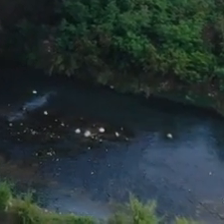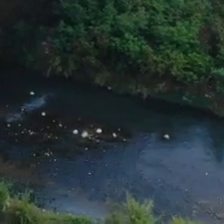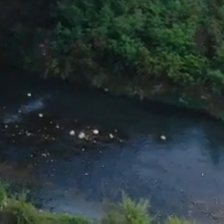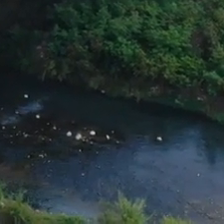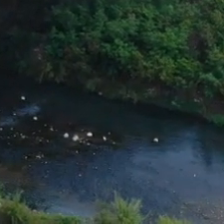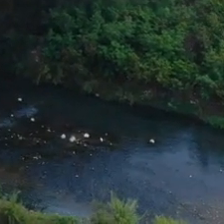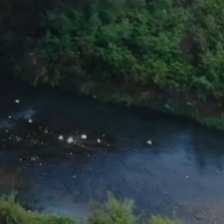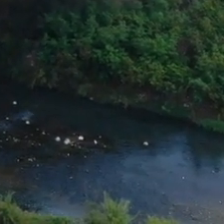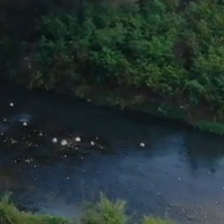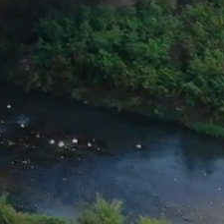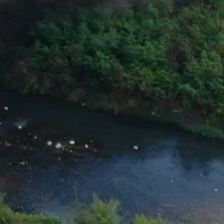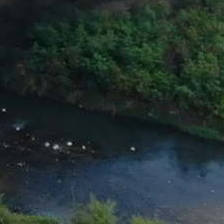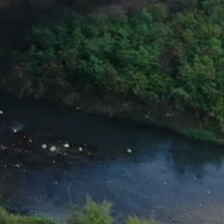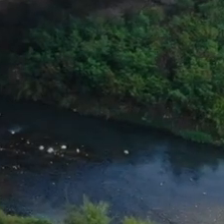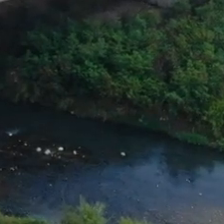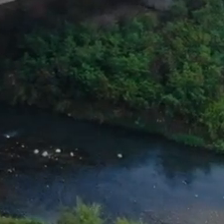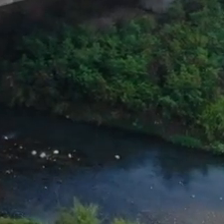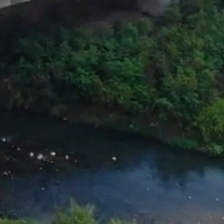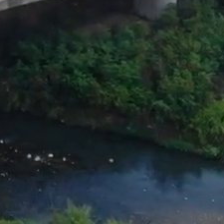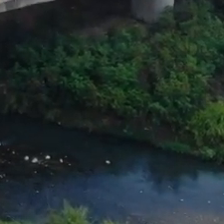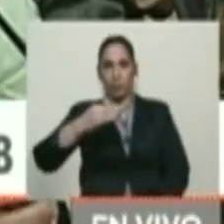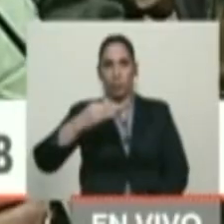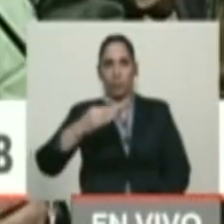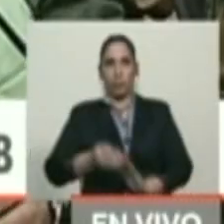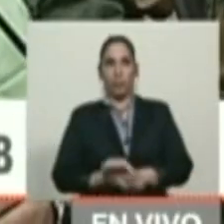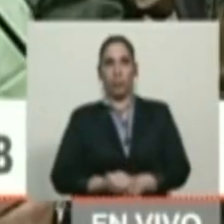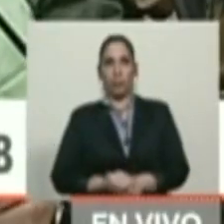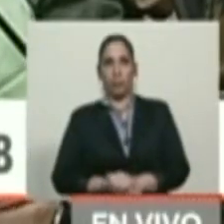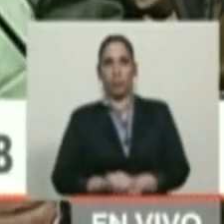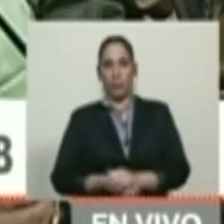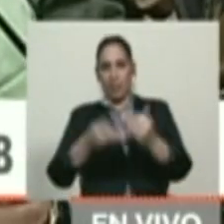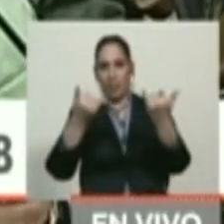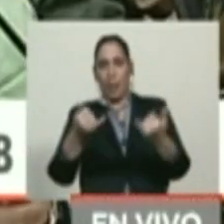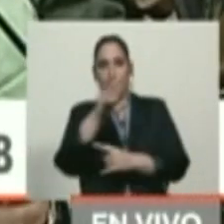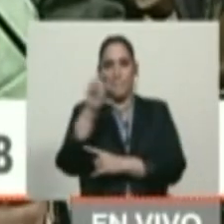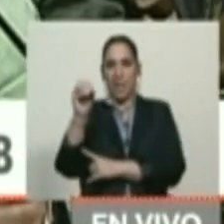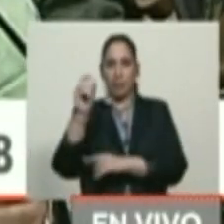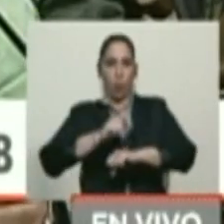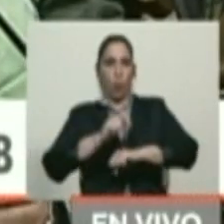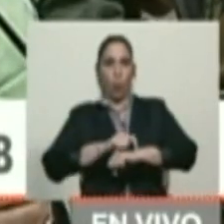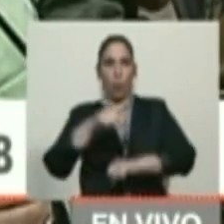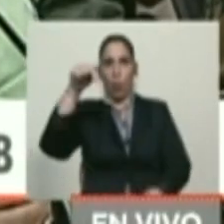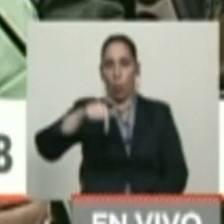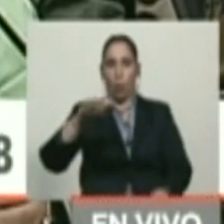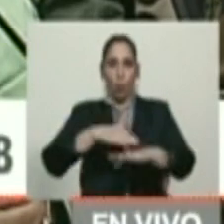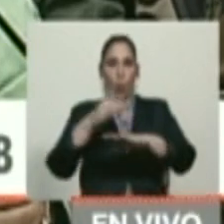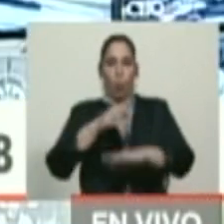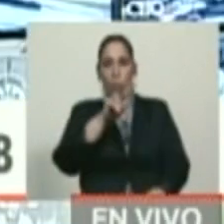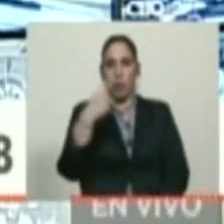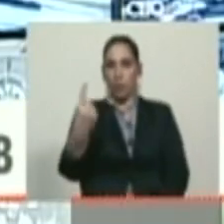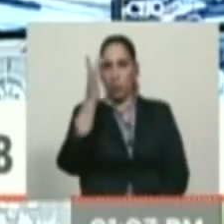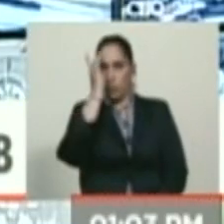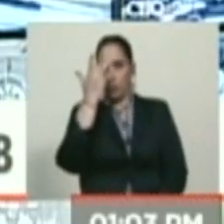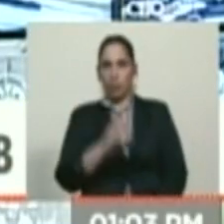fronteira e montou barricadas em alguns pontos além disso o governo anunciou nesta quinta feira o fechamento total da divisa com o